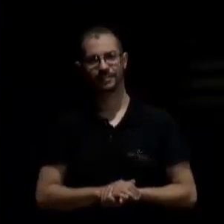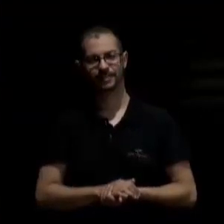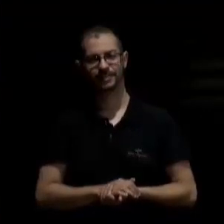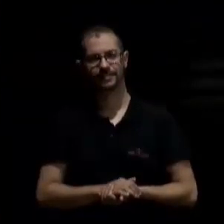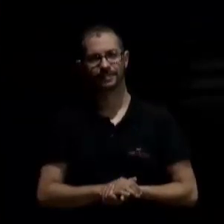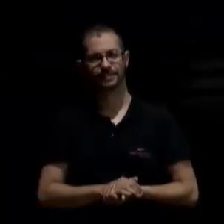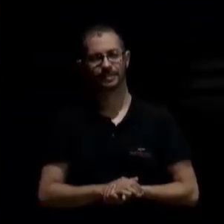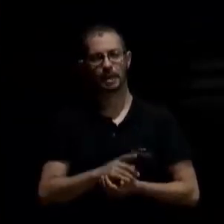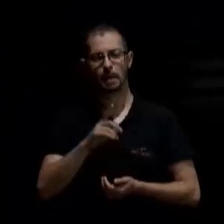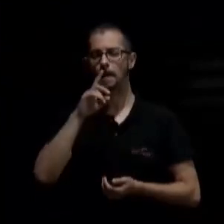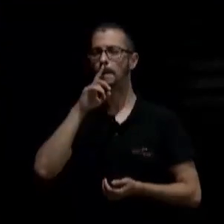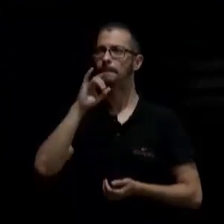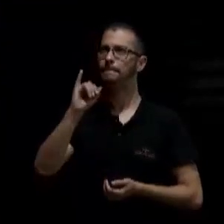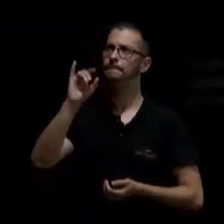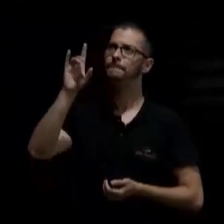Pai,